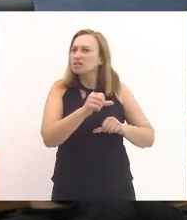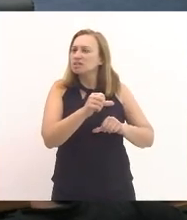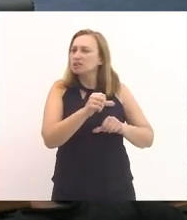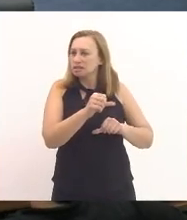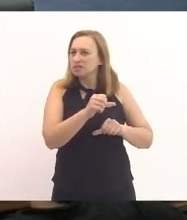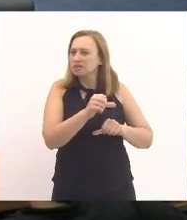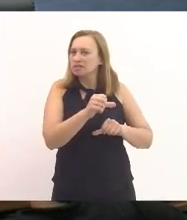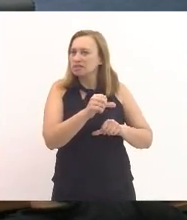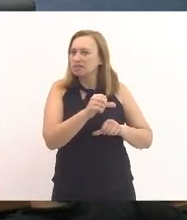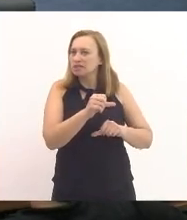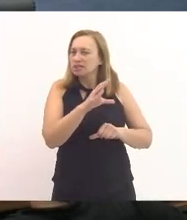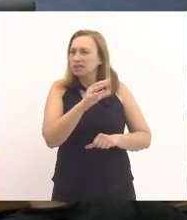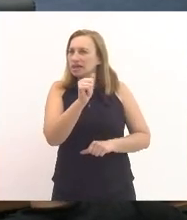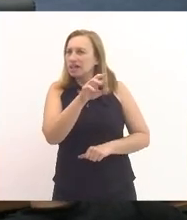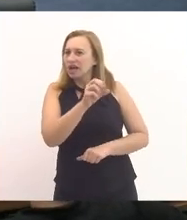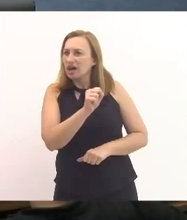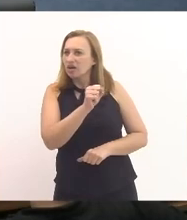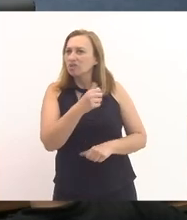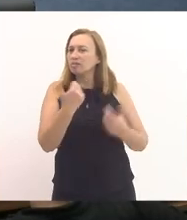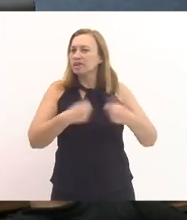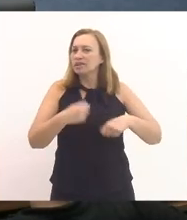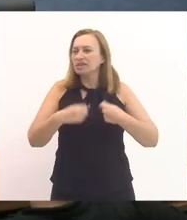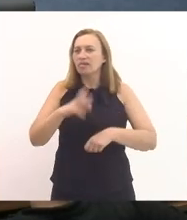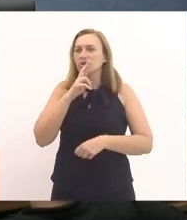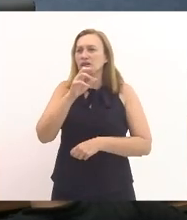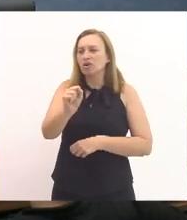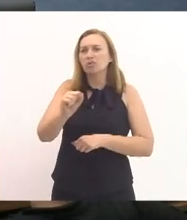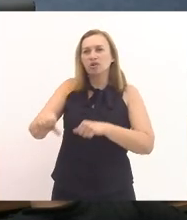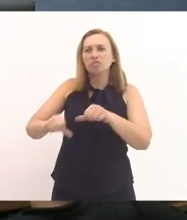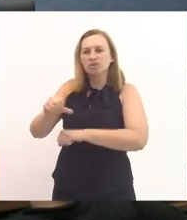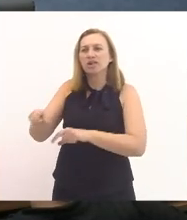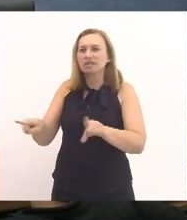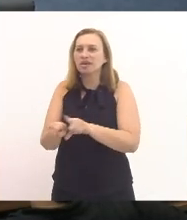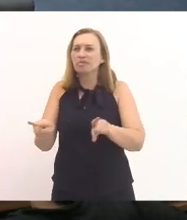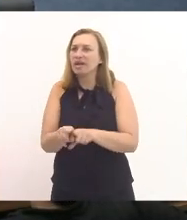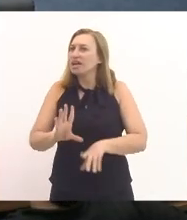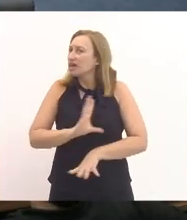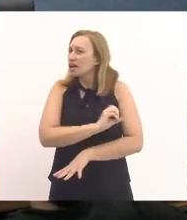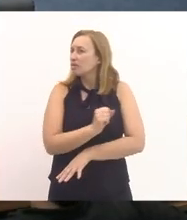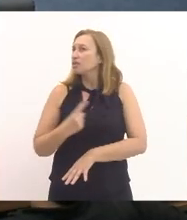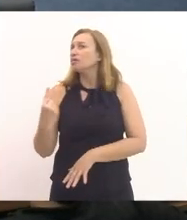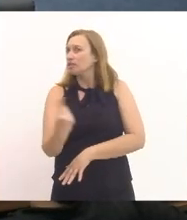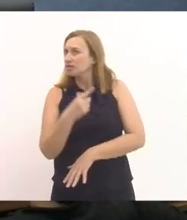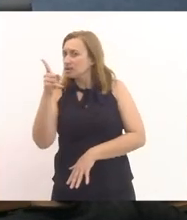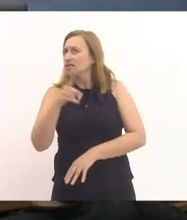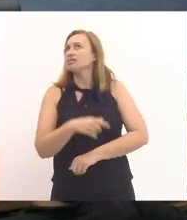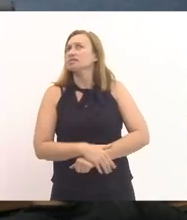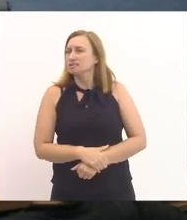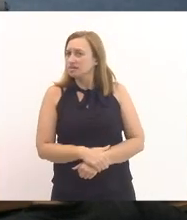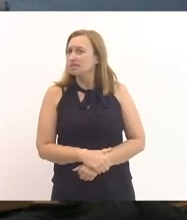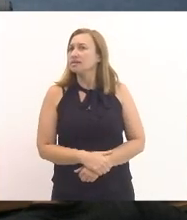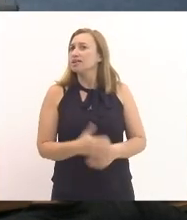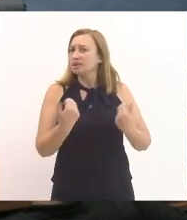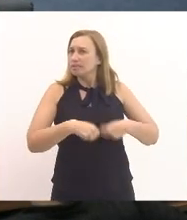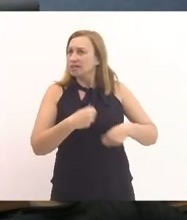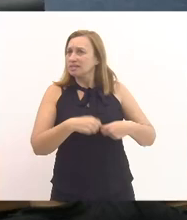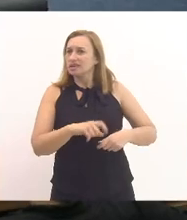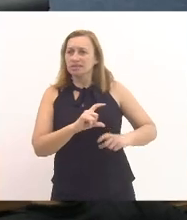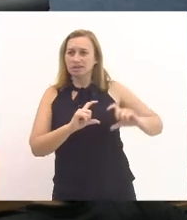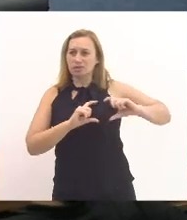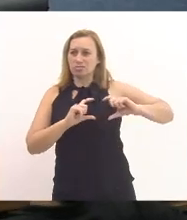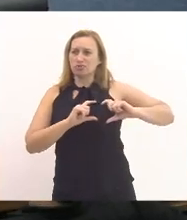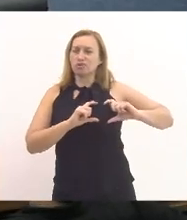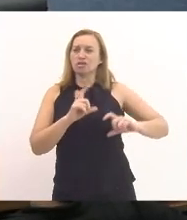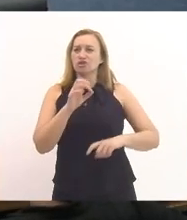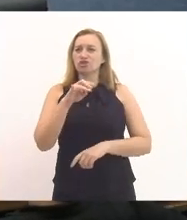apaixonado por nós mesmo sem tem que aproveitar disso gente momento né eu não tem que ter um distintivo Zinho